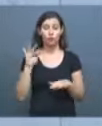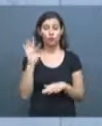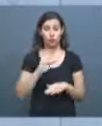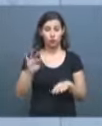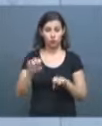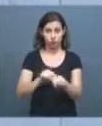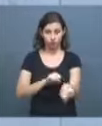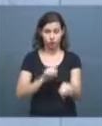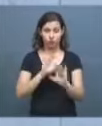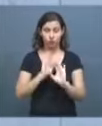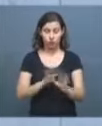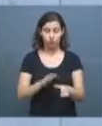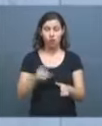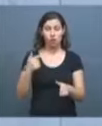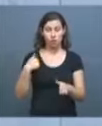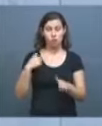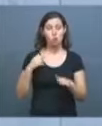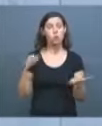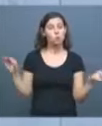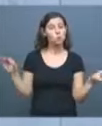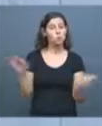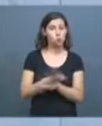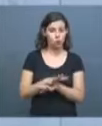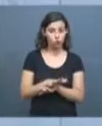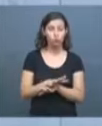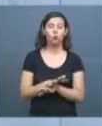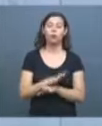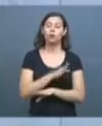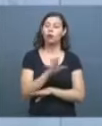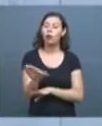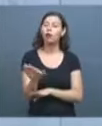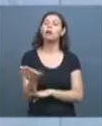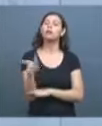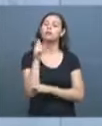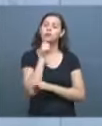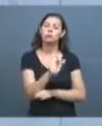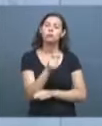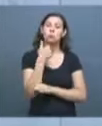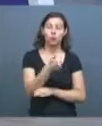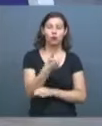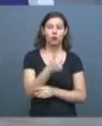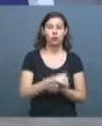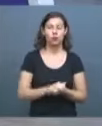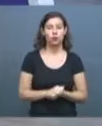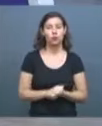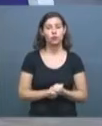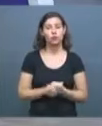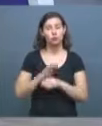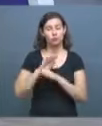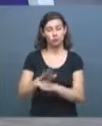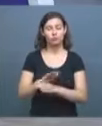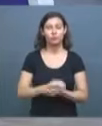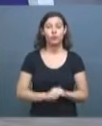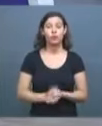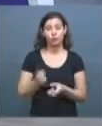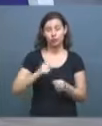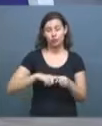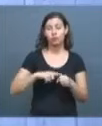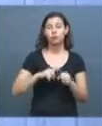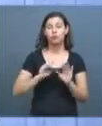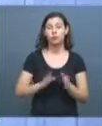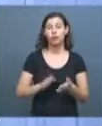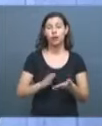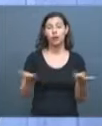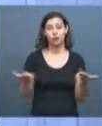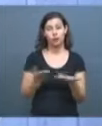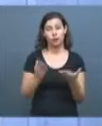eu vou estar preparado para fazer tudo. Então é sair mesmo desse mundo ideal. Muito bom, a gente volta já com o nosso debate. Nós vamos ver